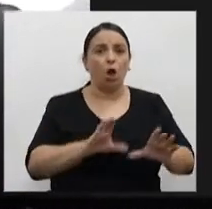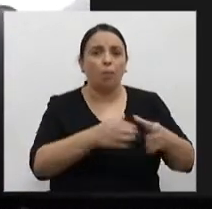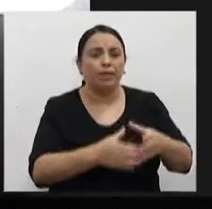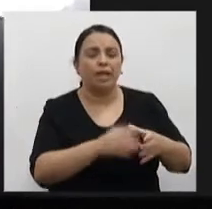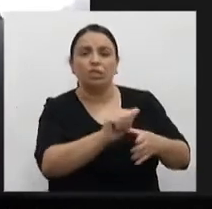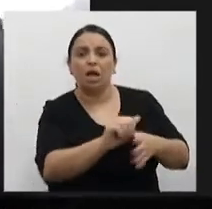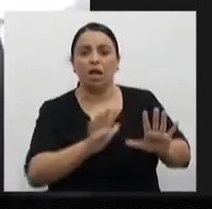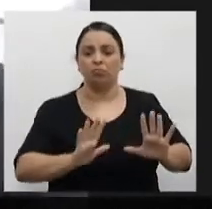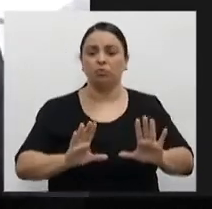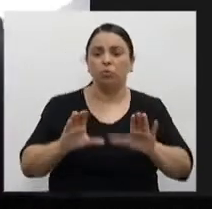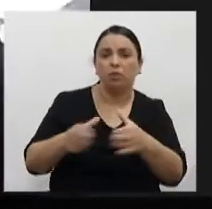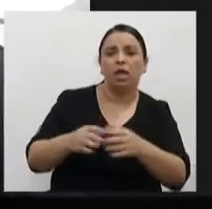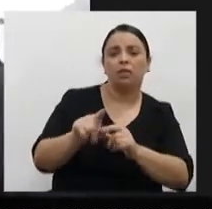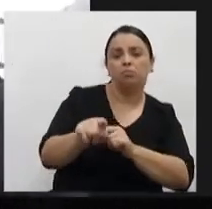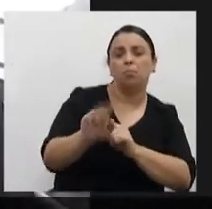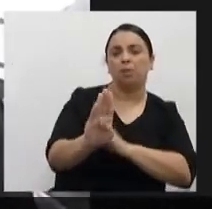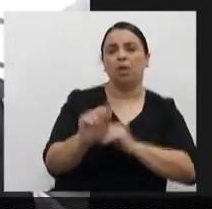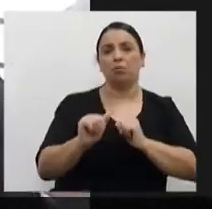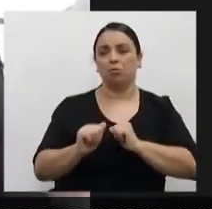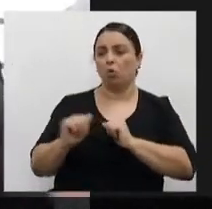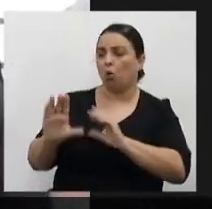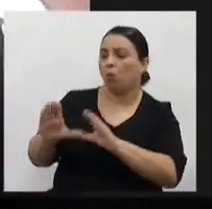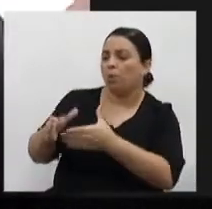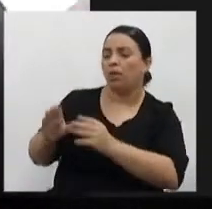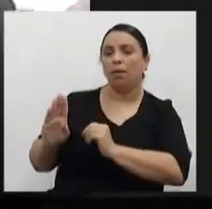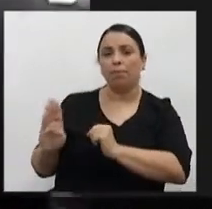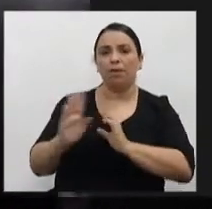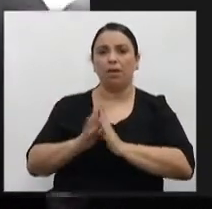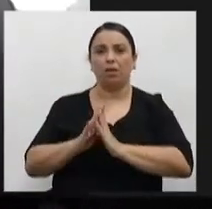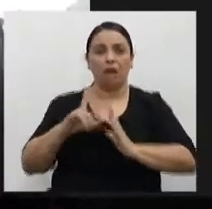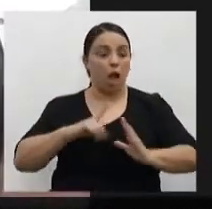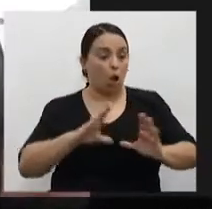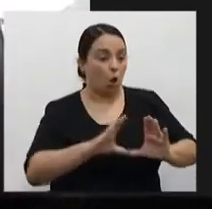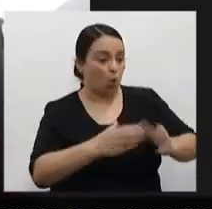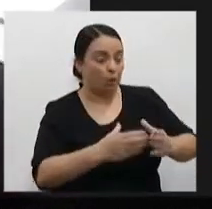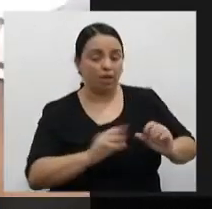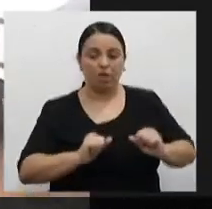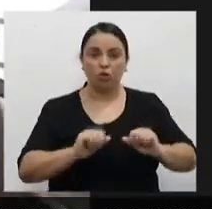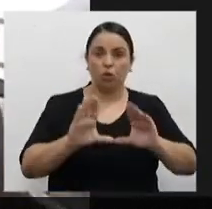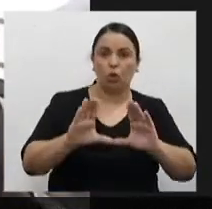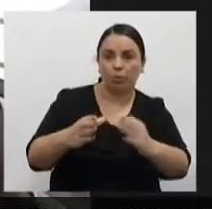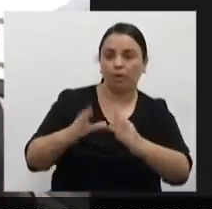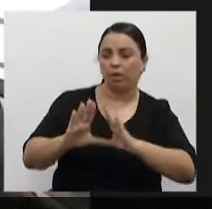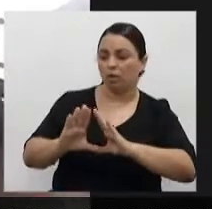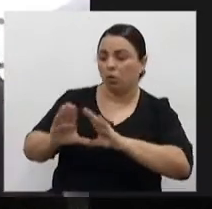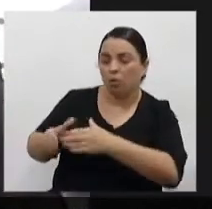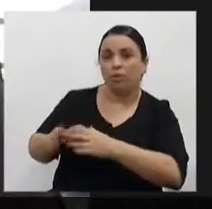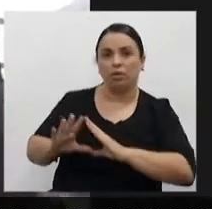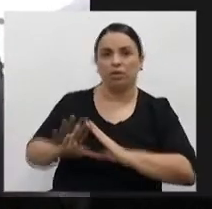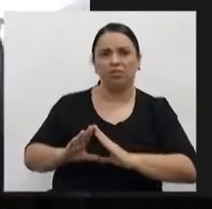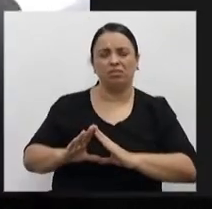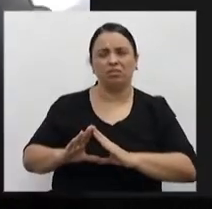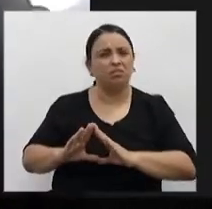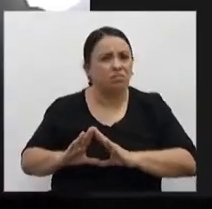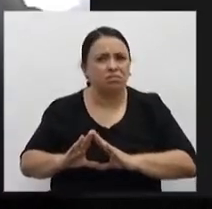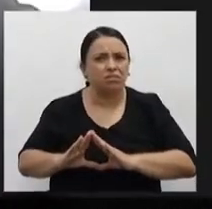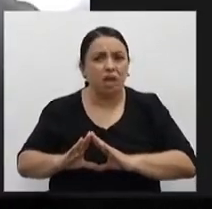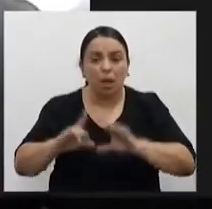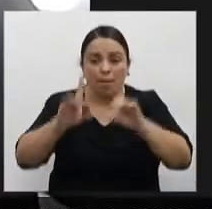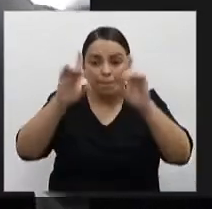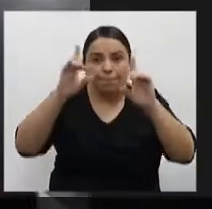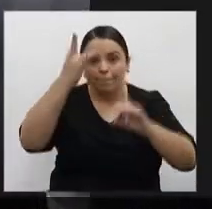C, comunidade D. Então, quer dizer, está tendo uma comunidade. Então, quer dizer, a pessoa com deficiência acabou.